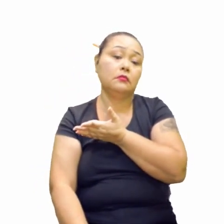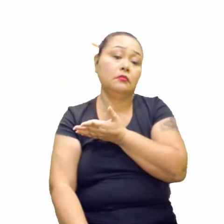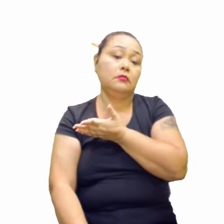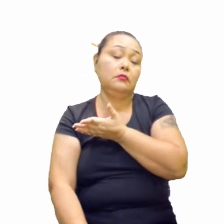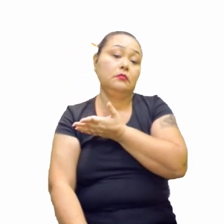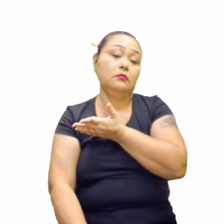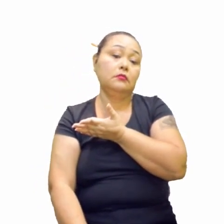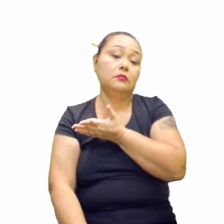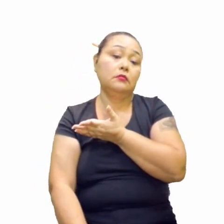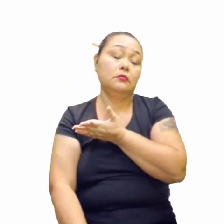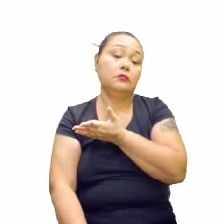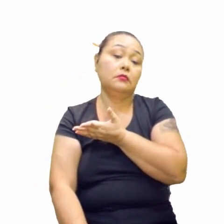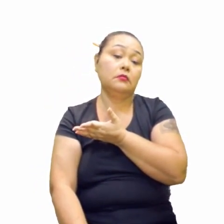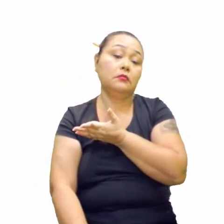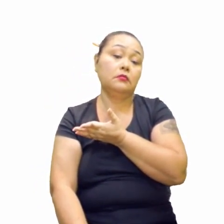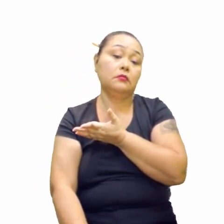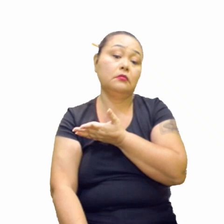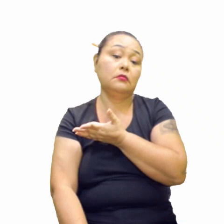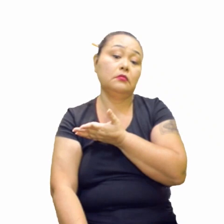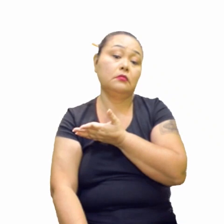Writing